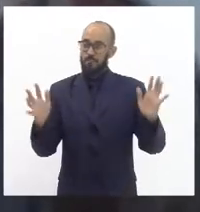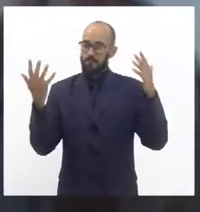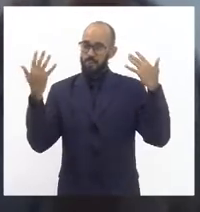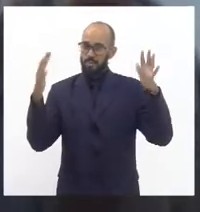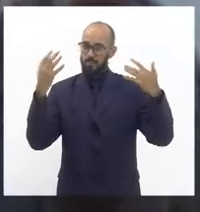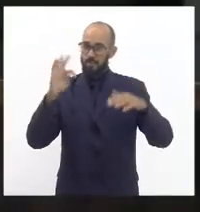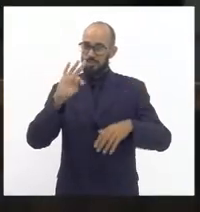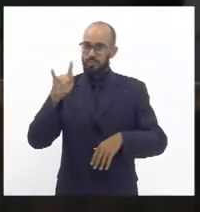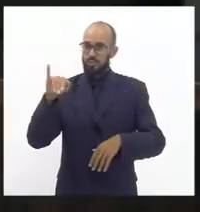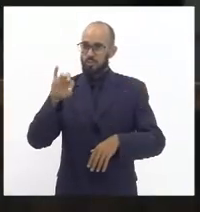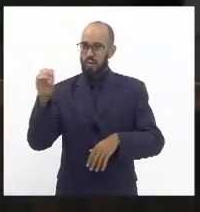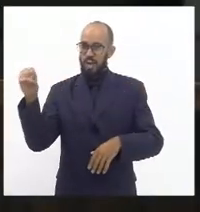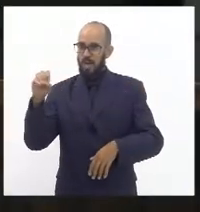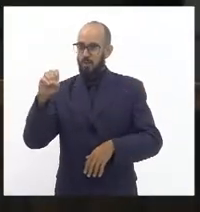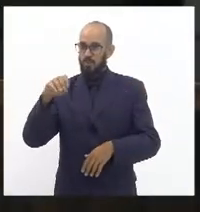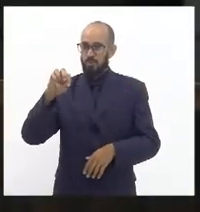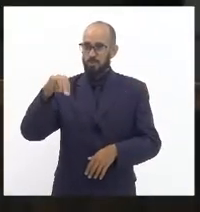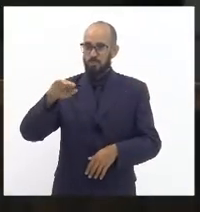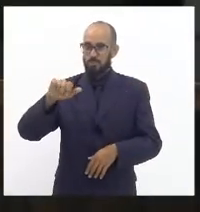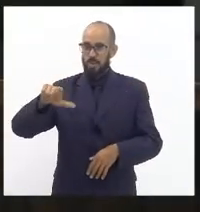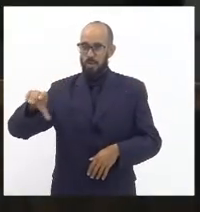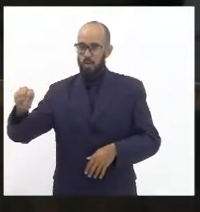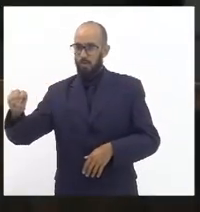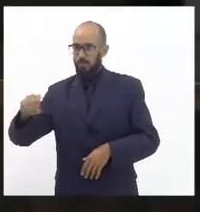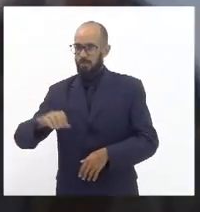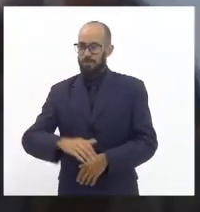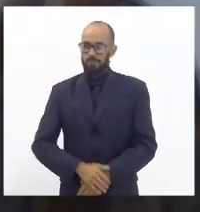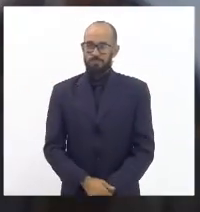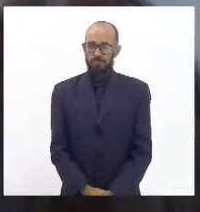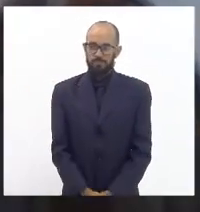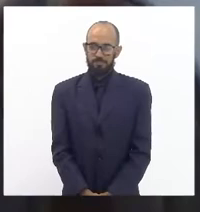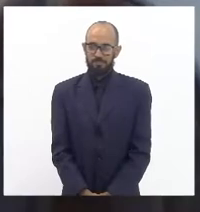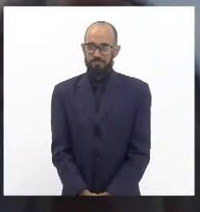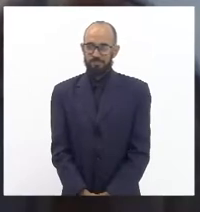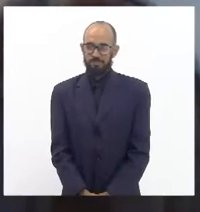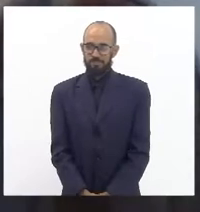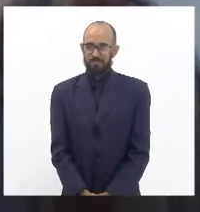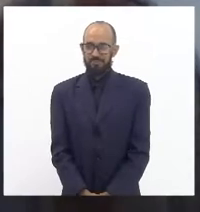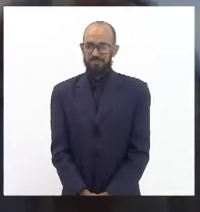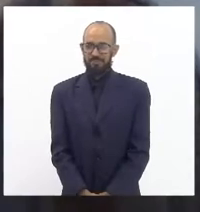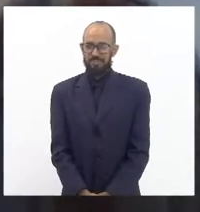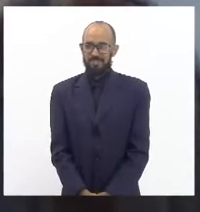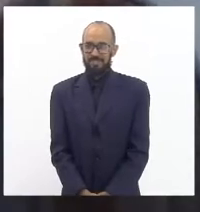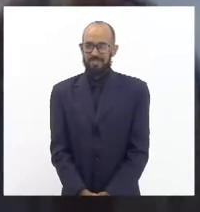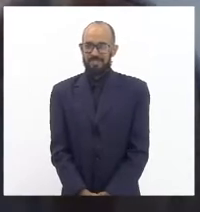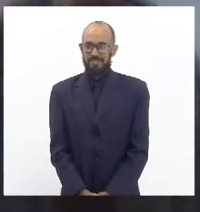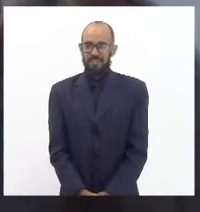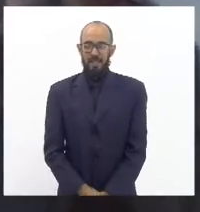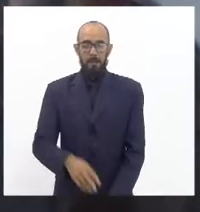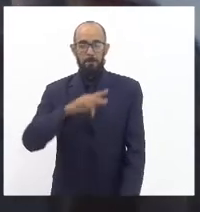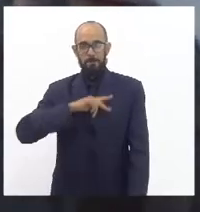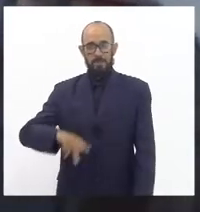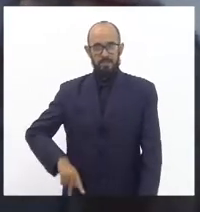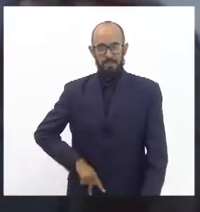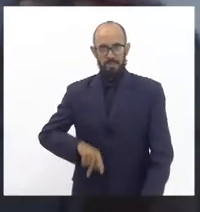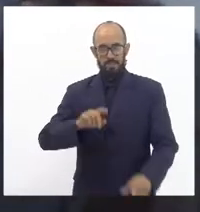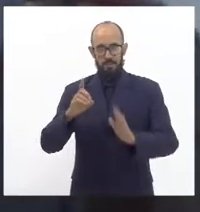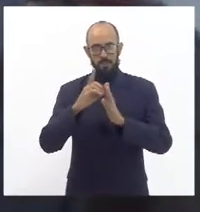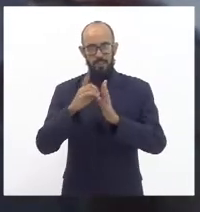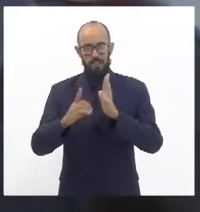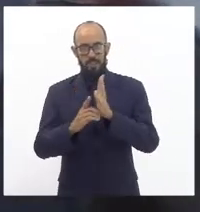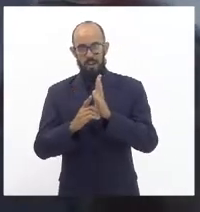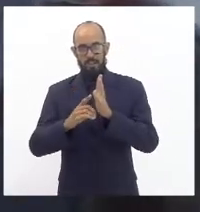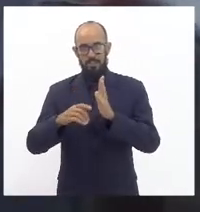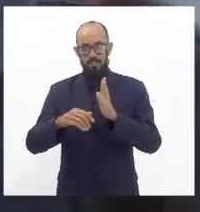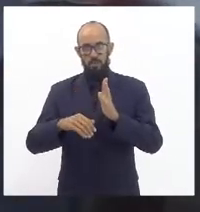Mello Viva o Thiago de Mello sim Presidente declaração de voto é a